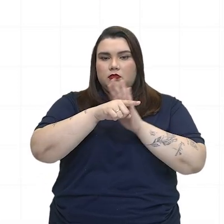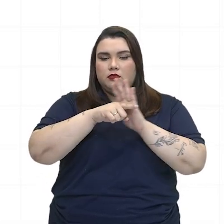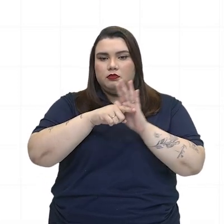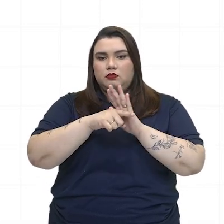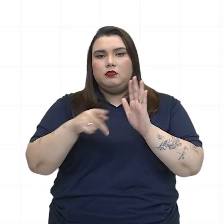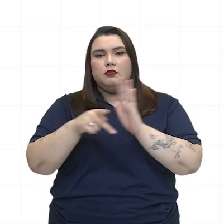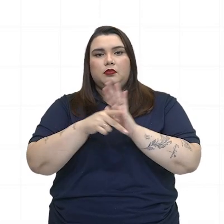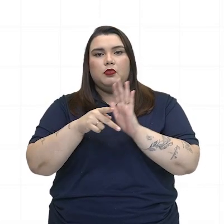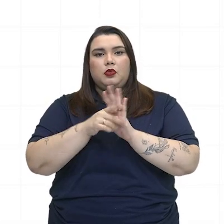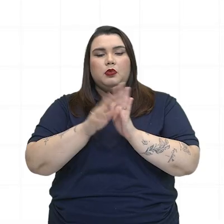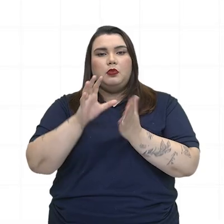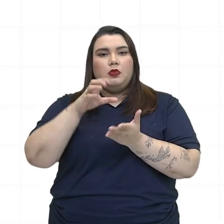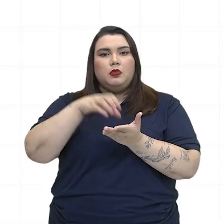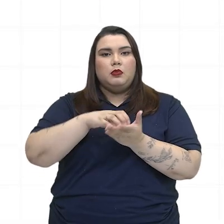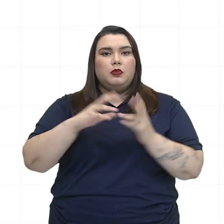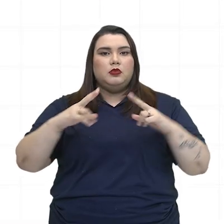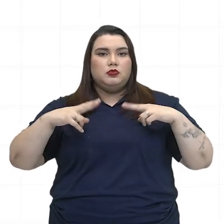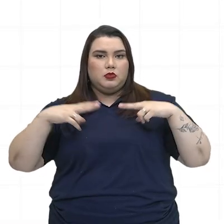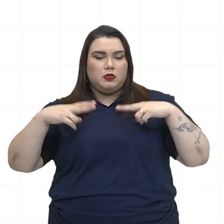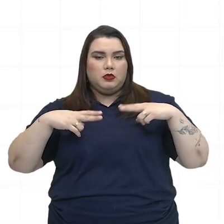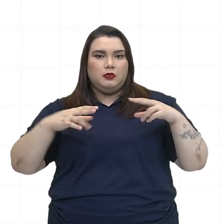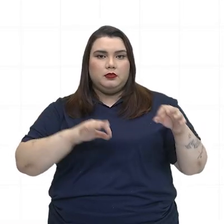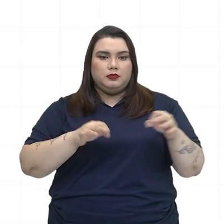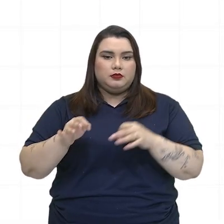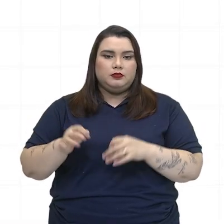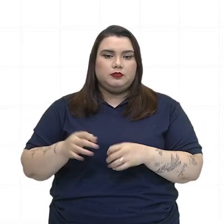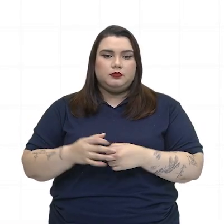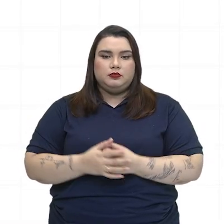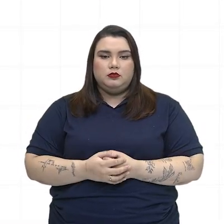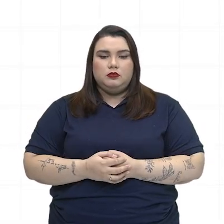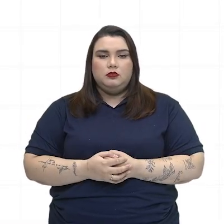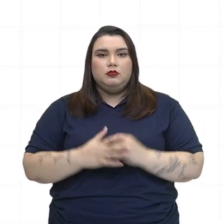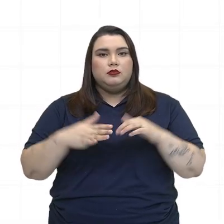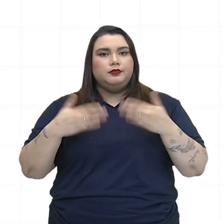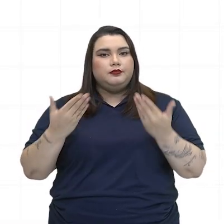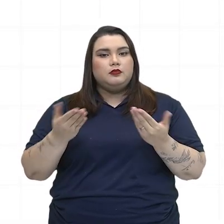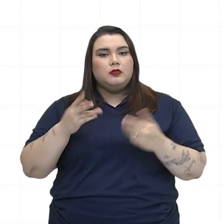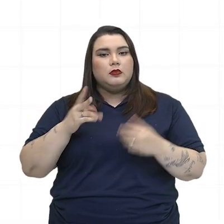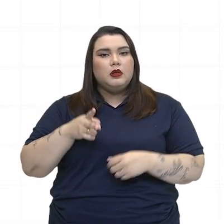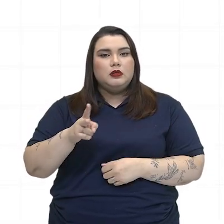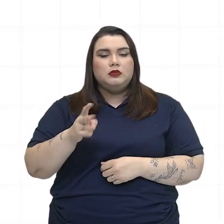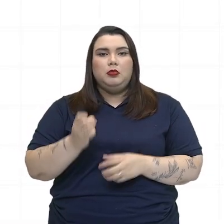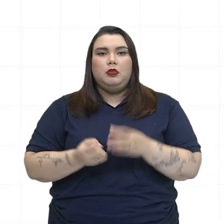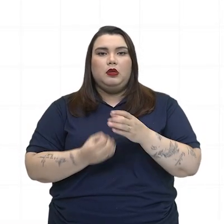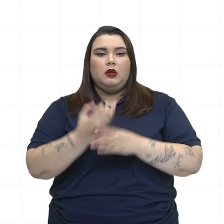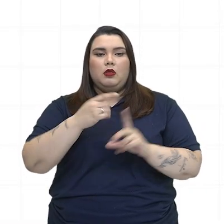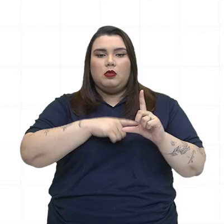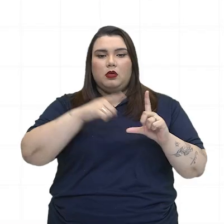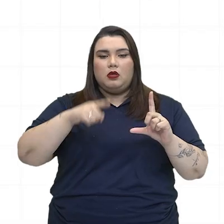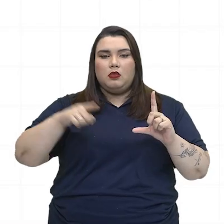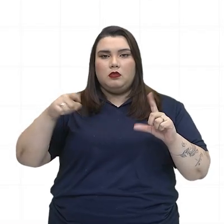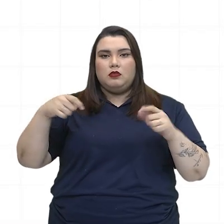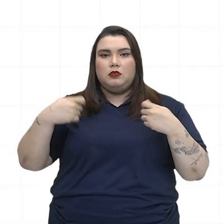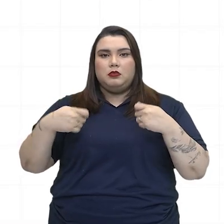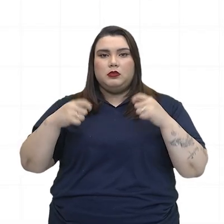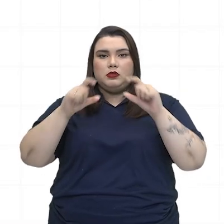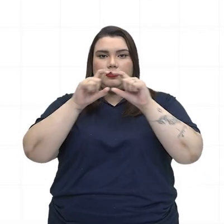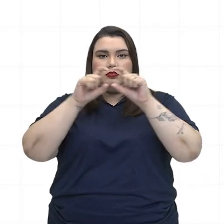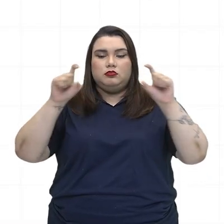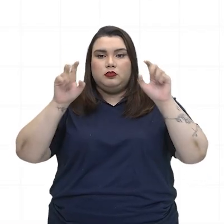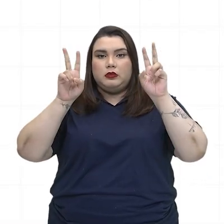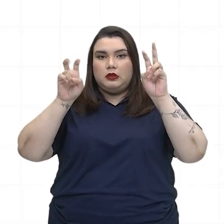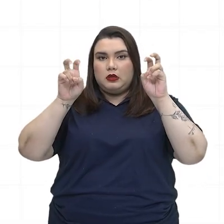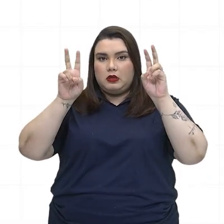por uma repartição privada, particular. Então, sempre um gráfico, ele vai ter que ter aqui, no caso, um